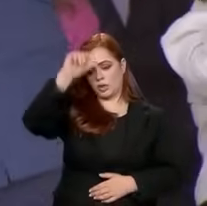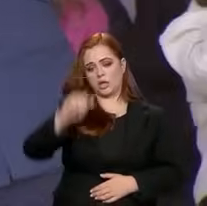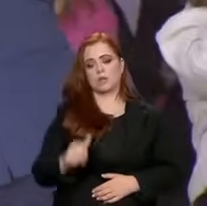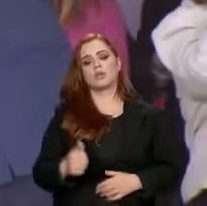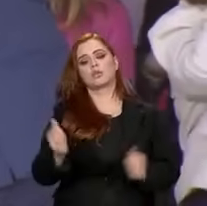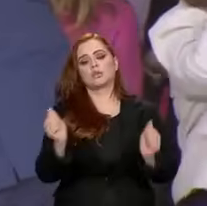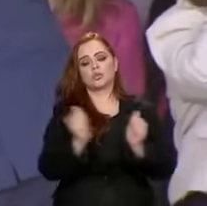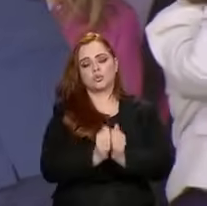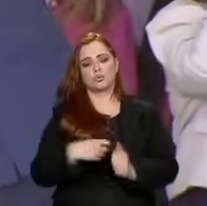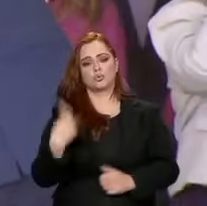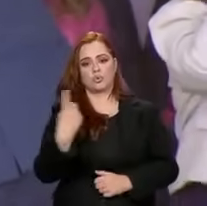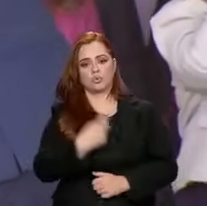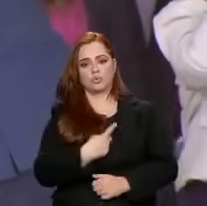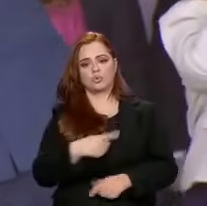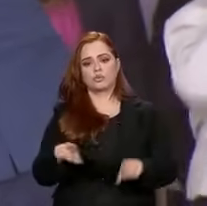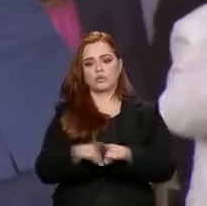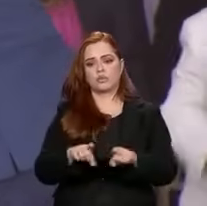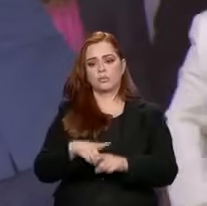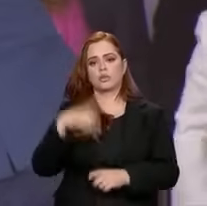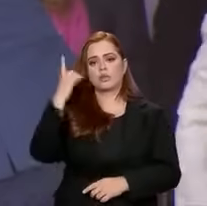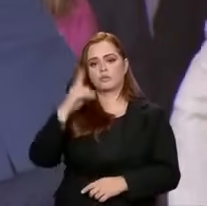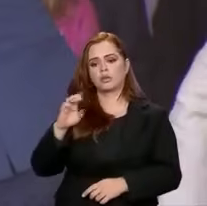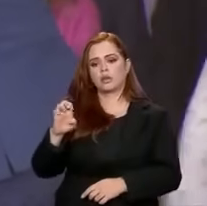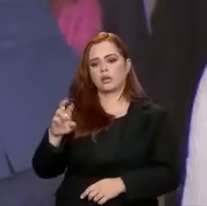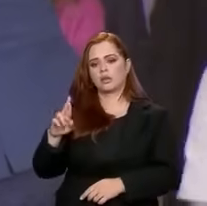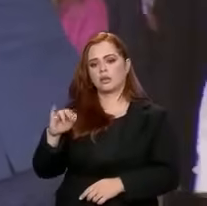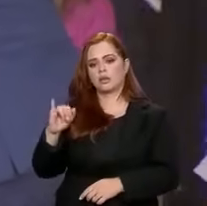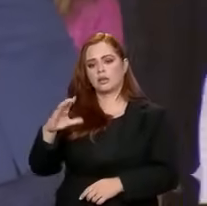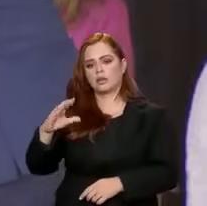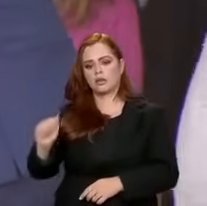e da deputada Érica Cocaia